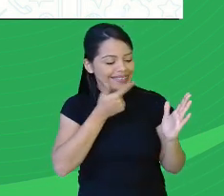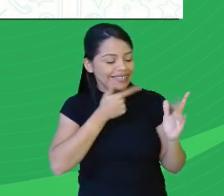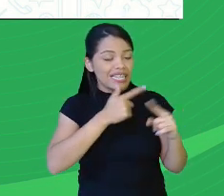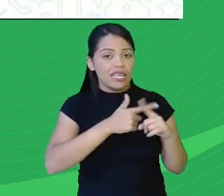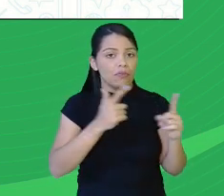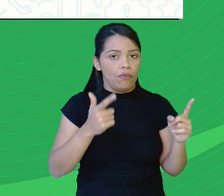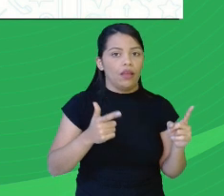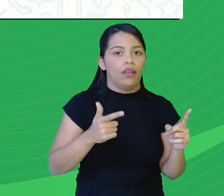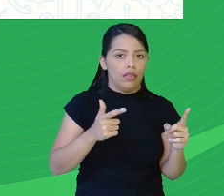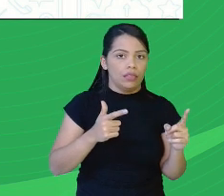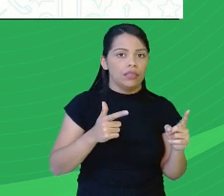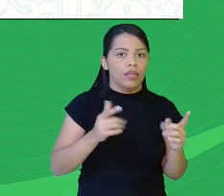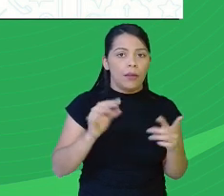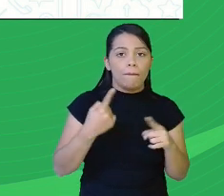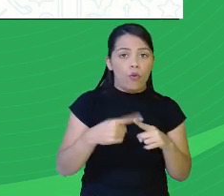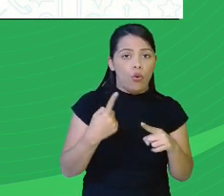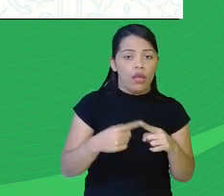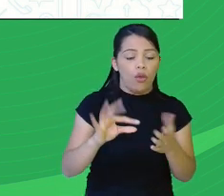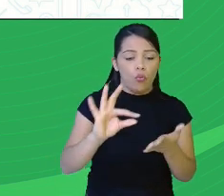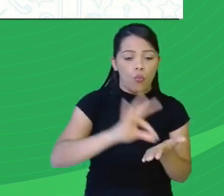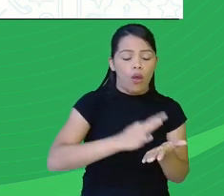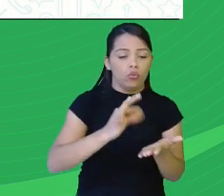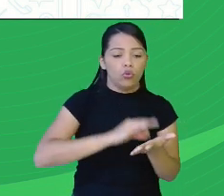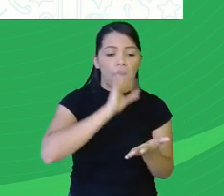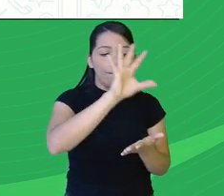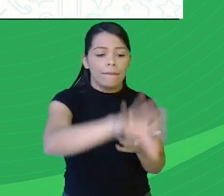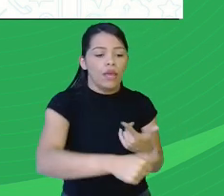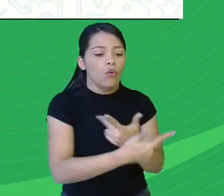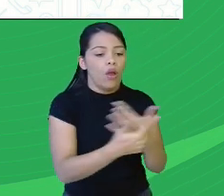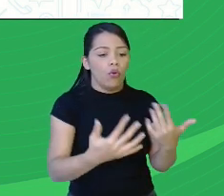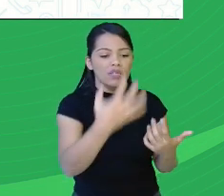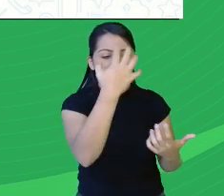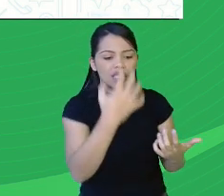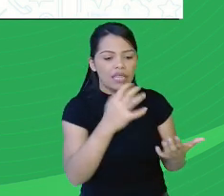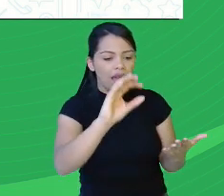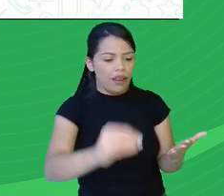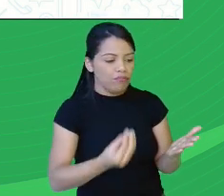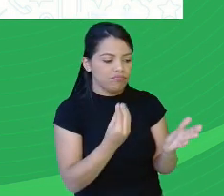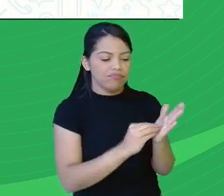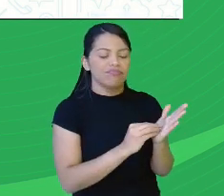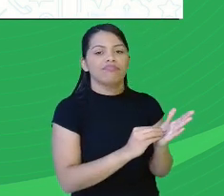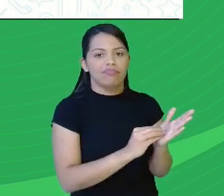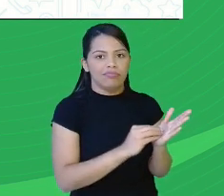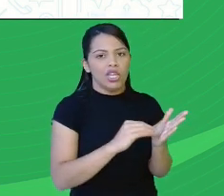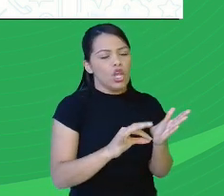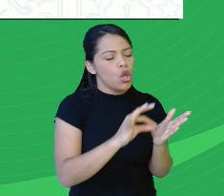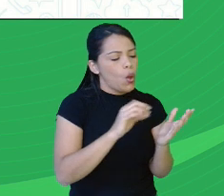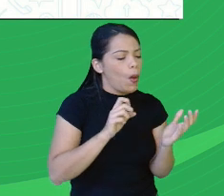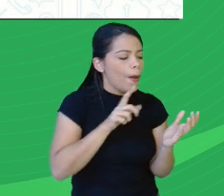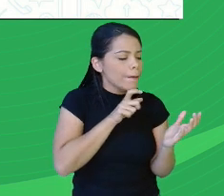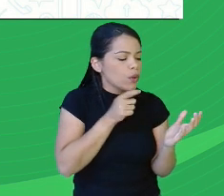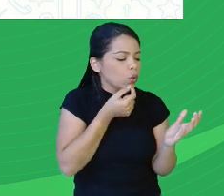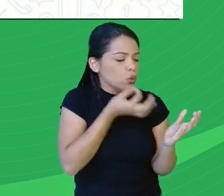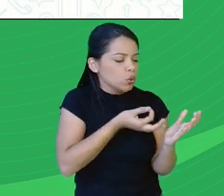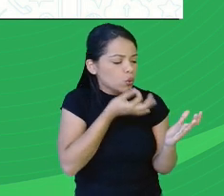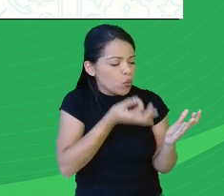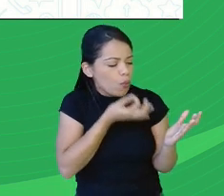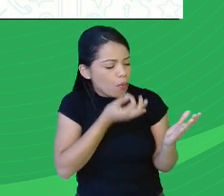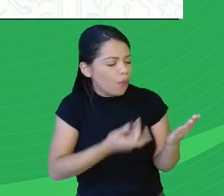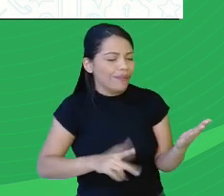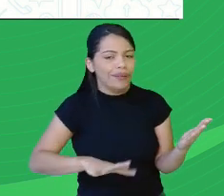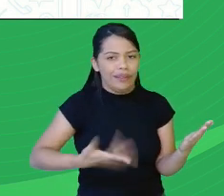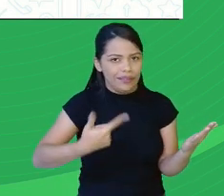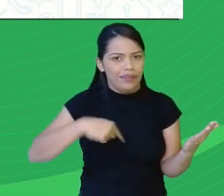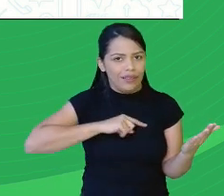pega assuntos do dia a dia e coloca ali aquela pitada de humor e com certeza o leitor vai